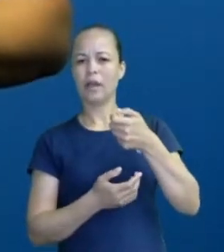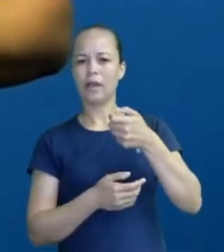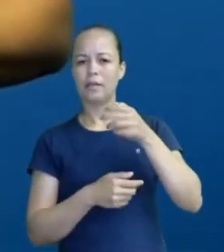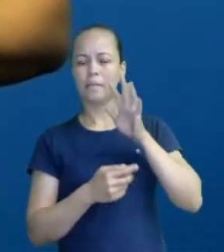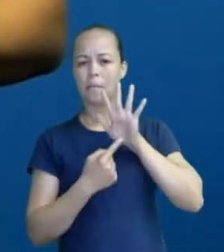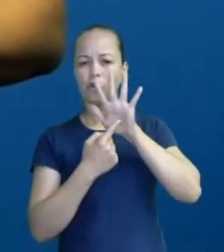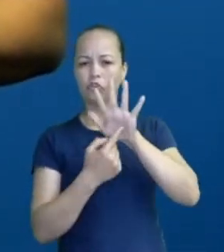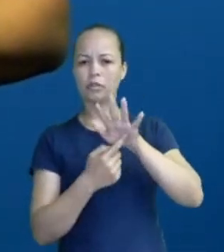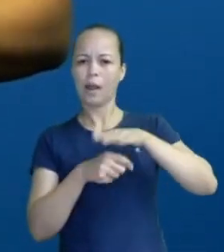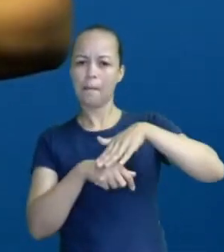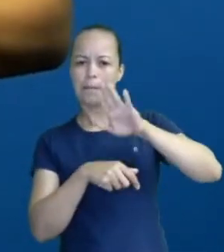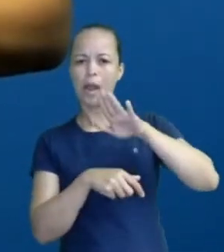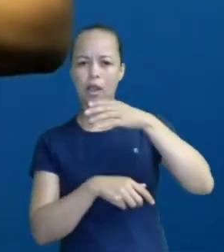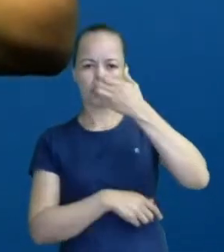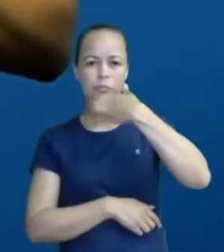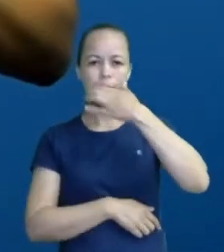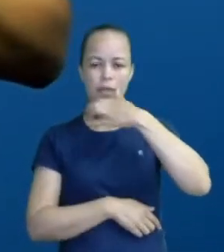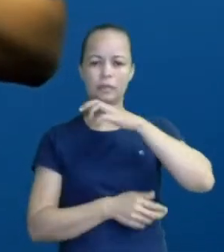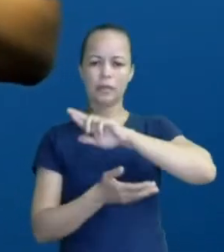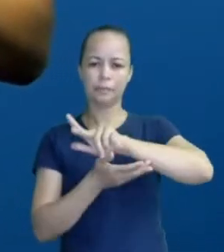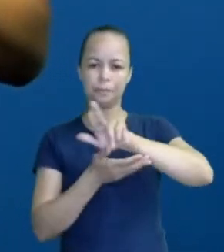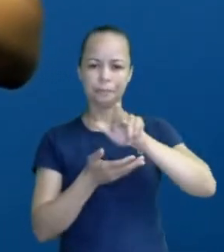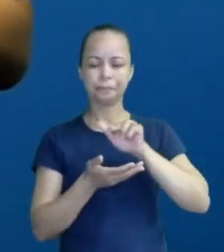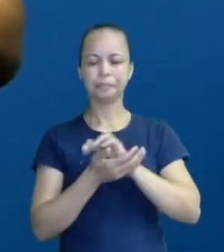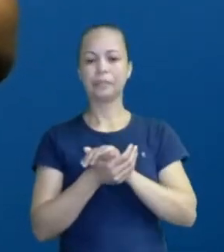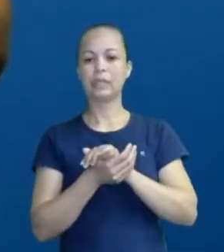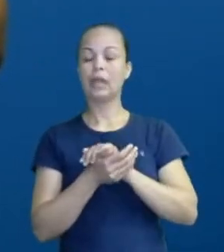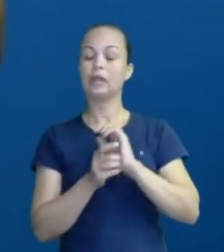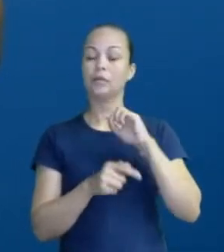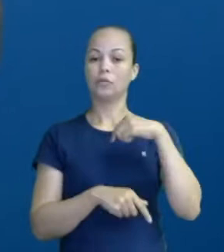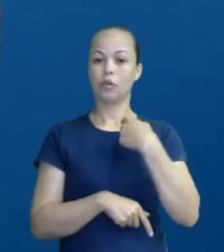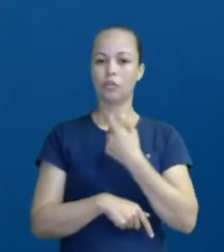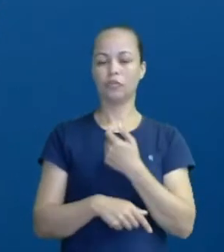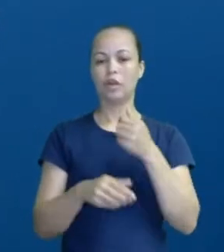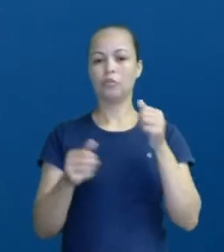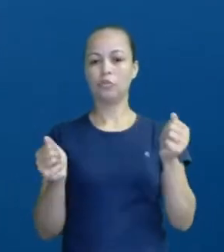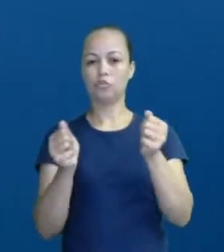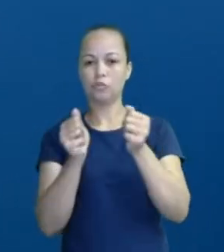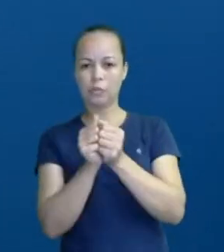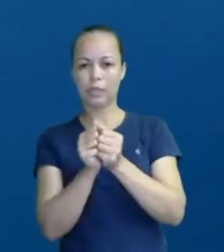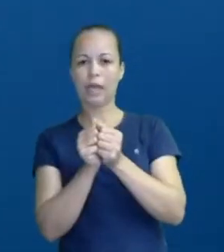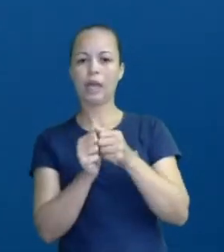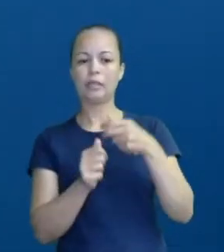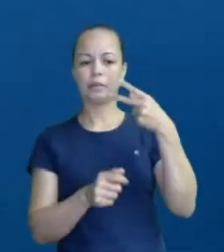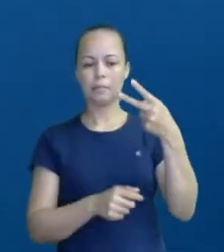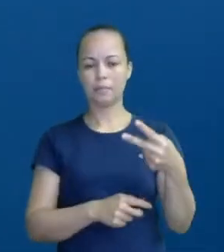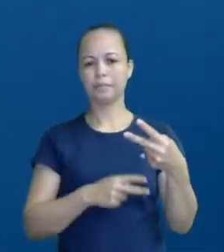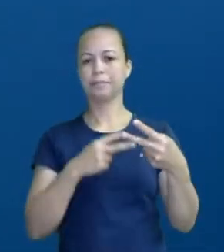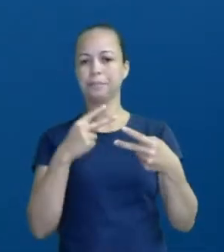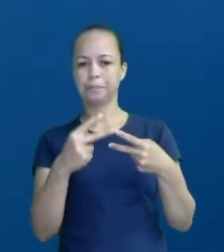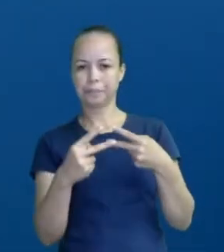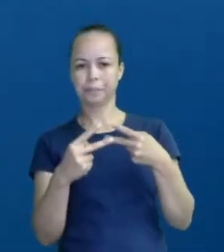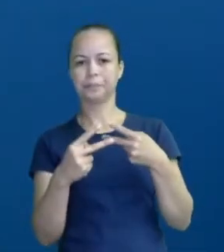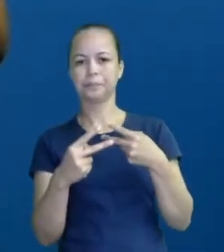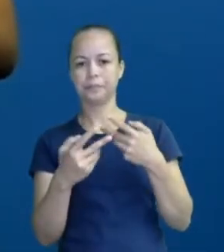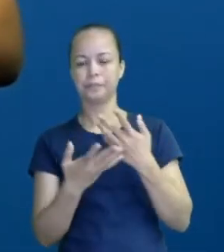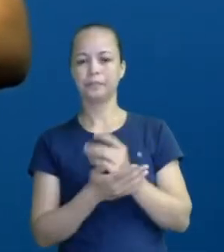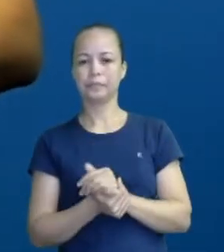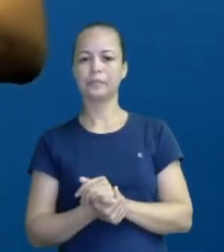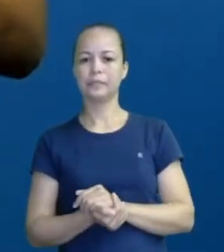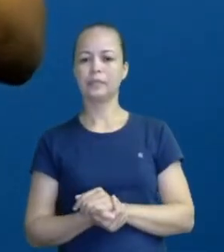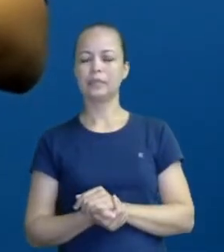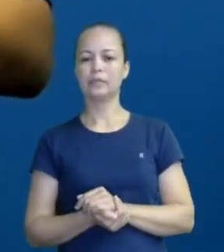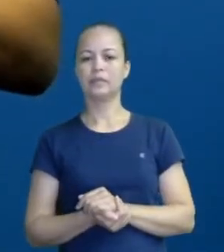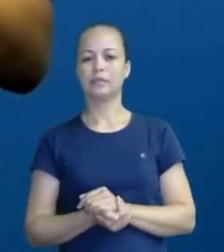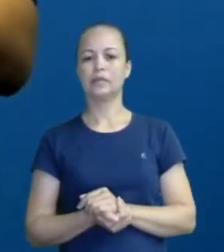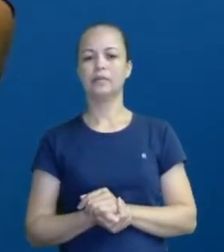maçãs, tá? Então, nós vamos juntar de pares em pares essas